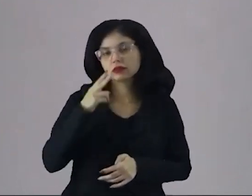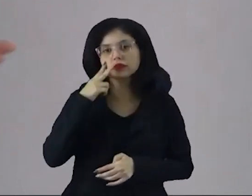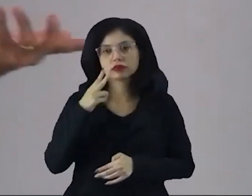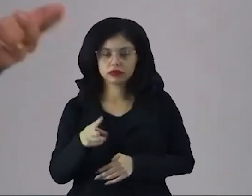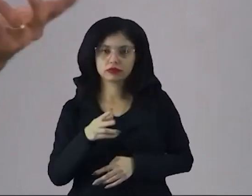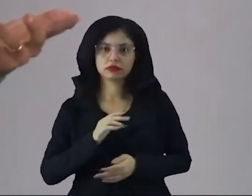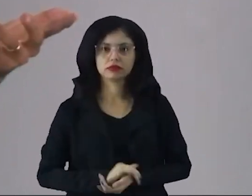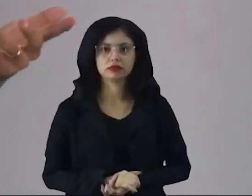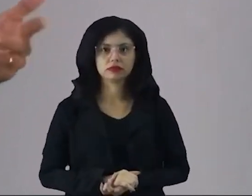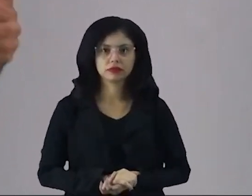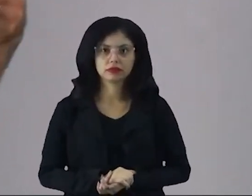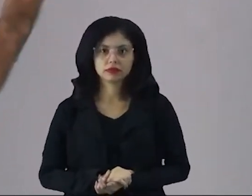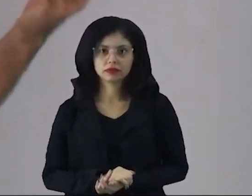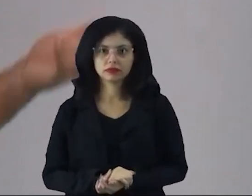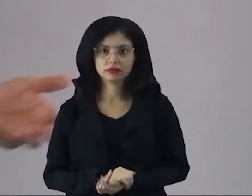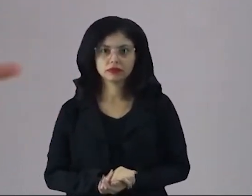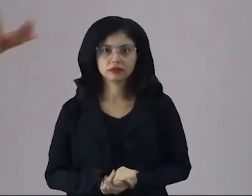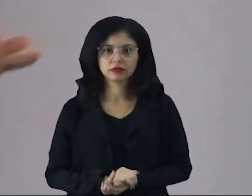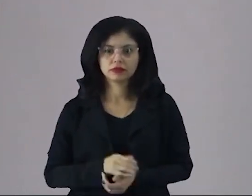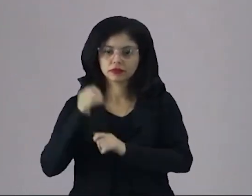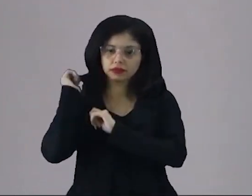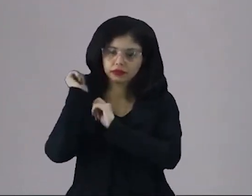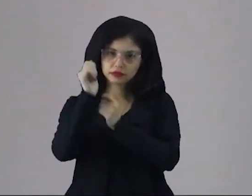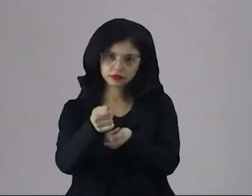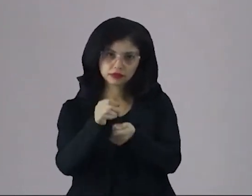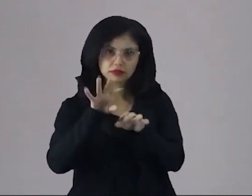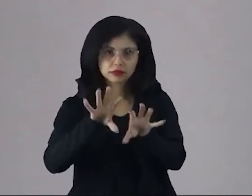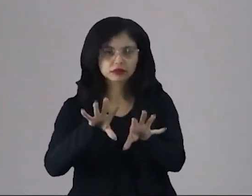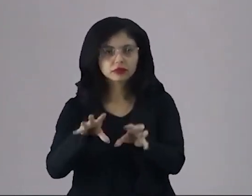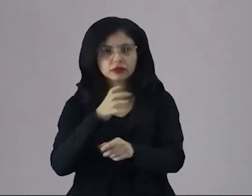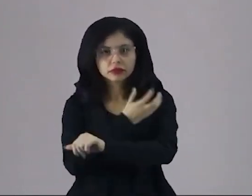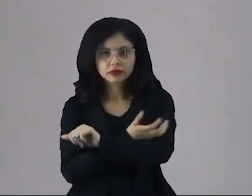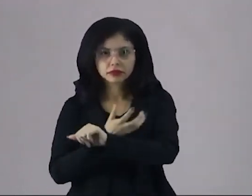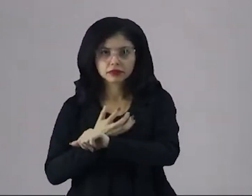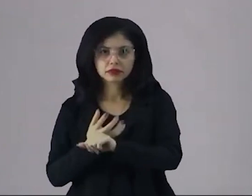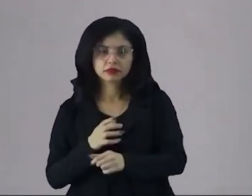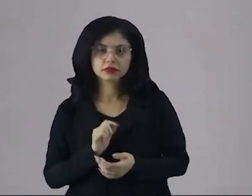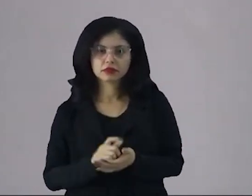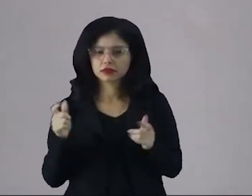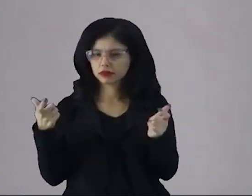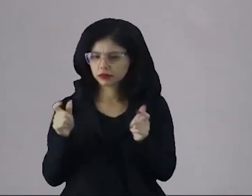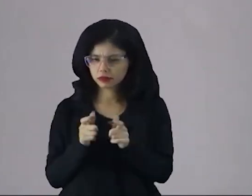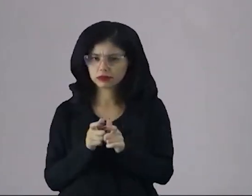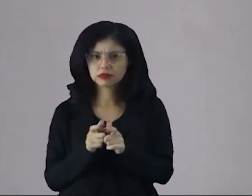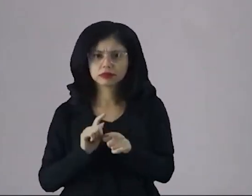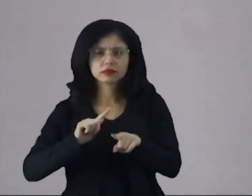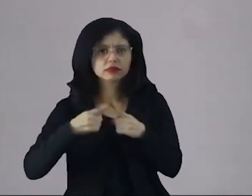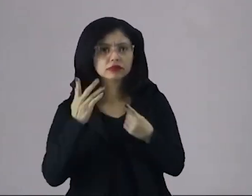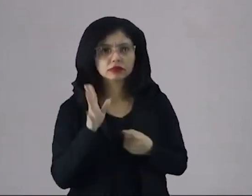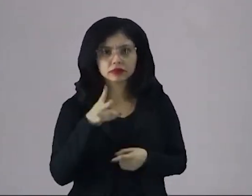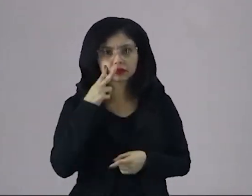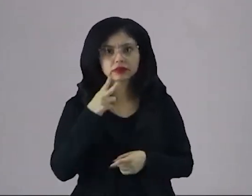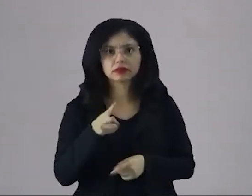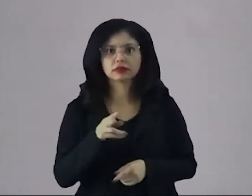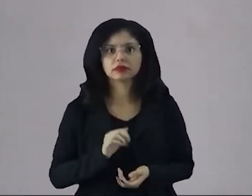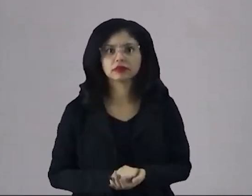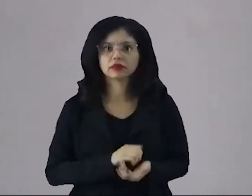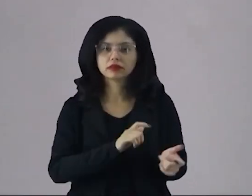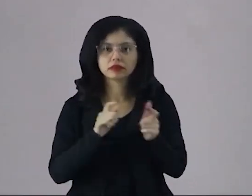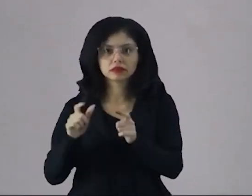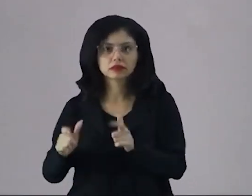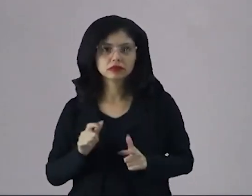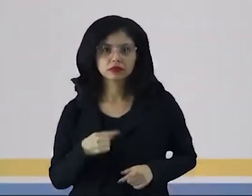já em pescarias esse tipo de vegetação de forma pequena, mas já vi ela em alguns lugares de